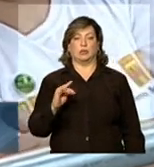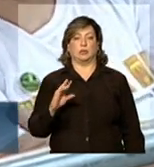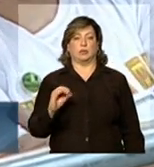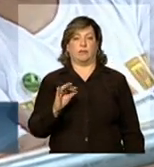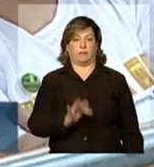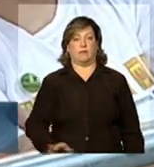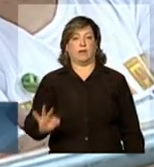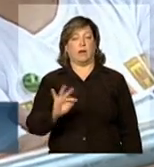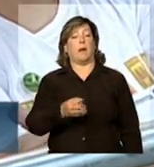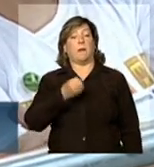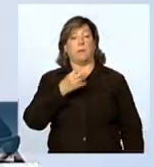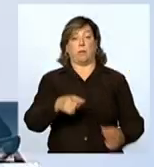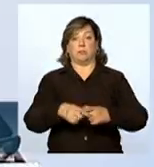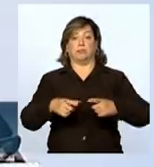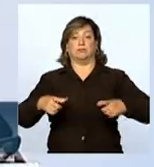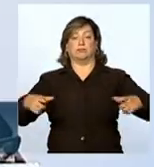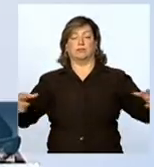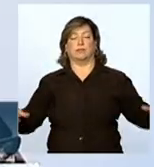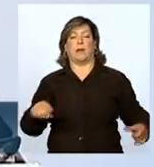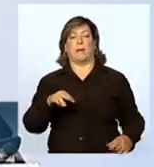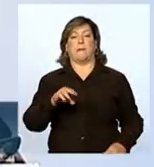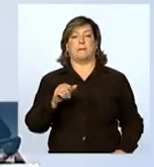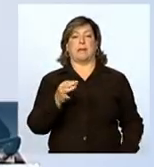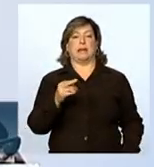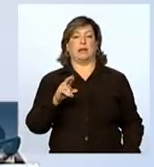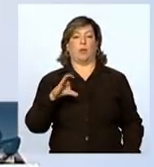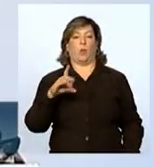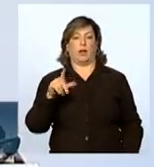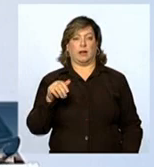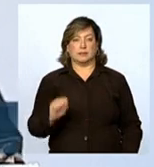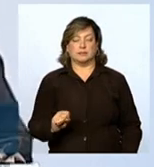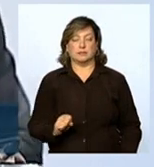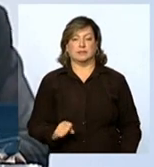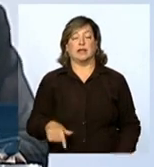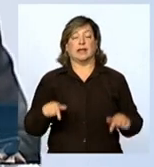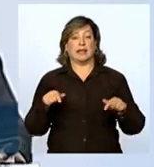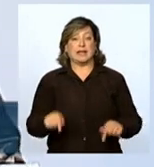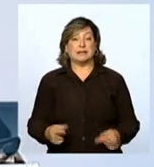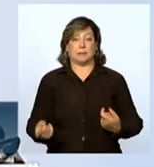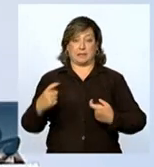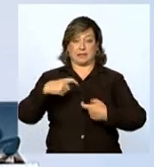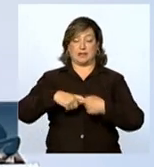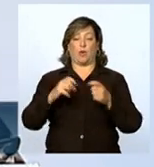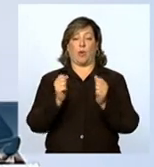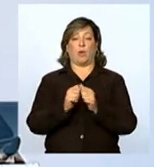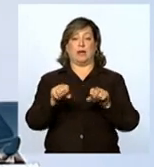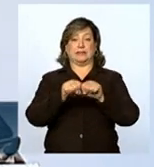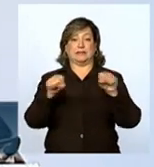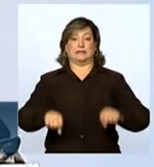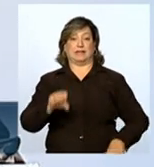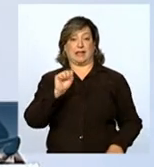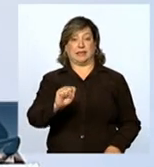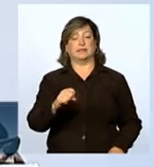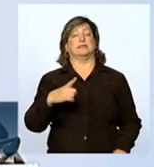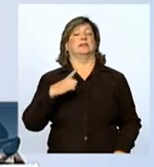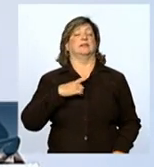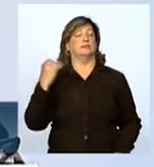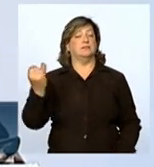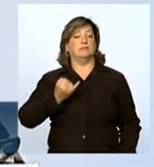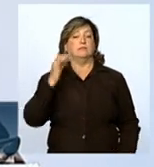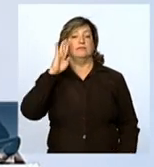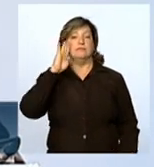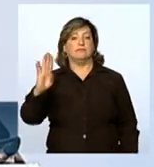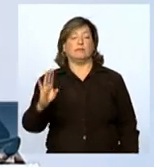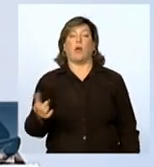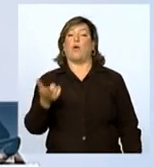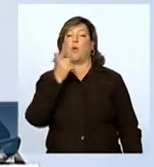matrículas. Queria dizer que também a parceria com o Sistema S, ela é fundamental, que a partir da parceria com o Sistema S, nós